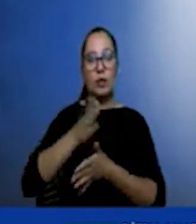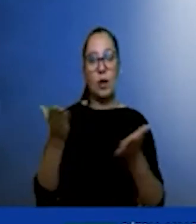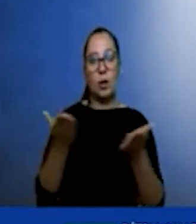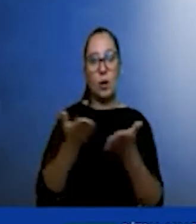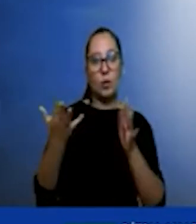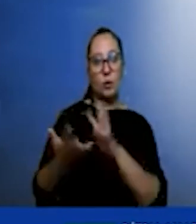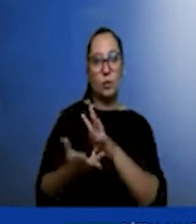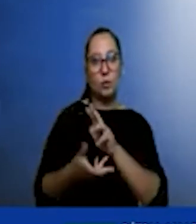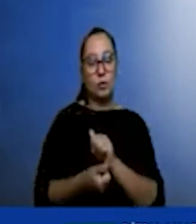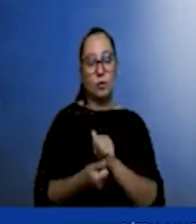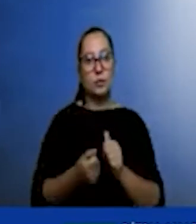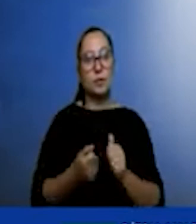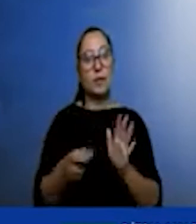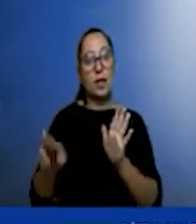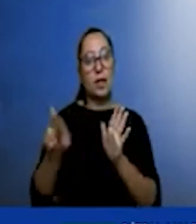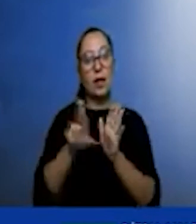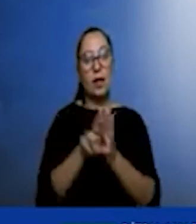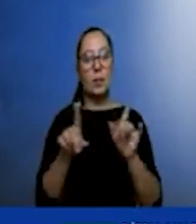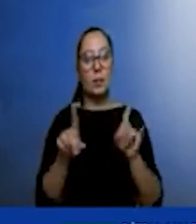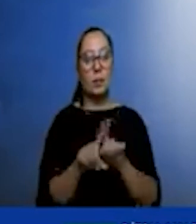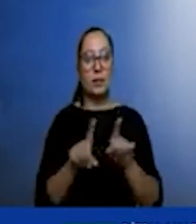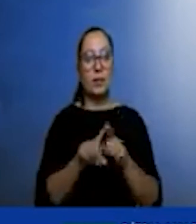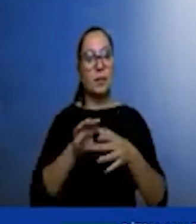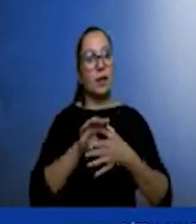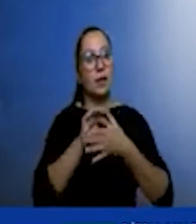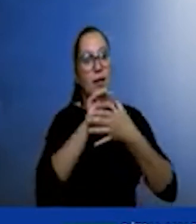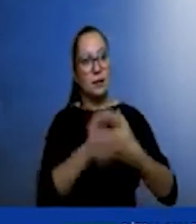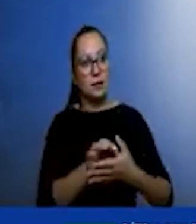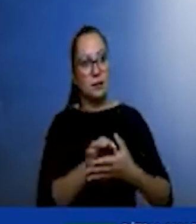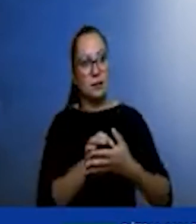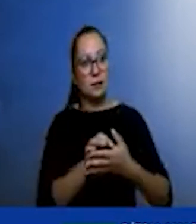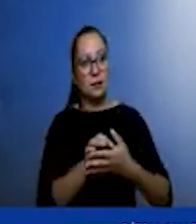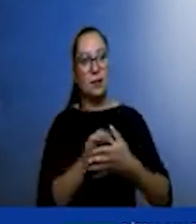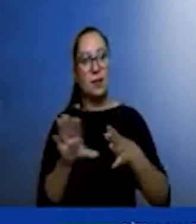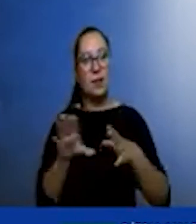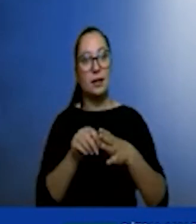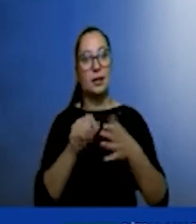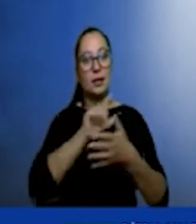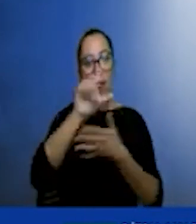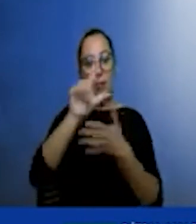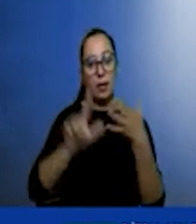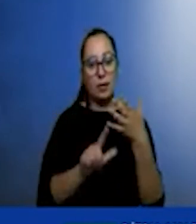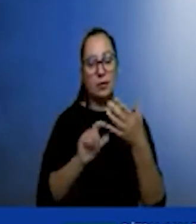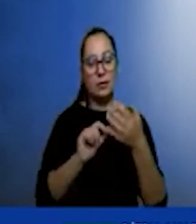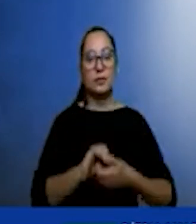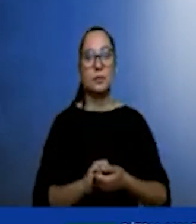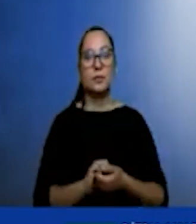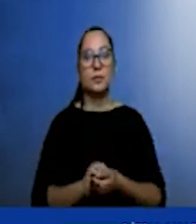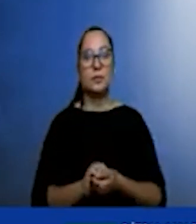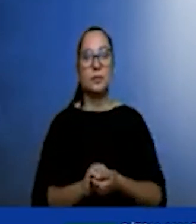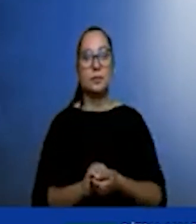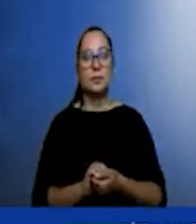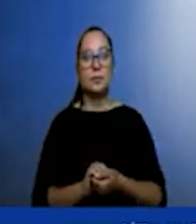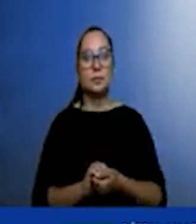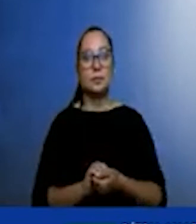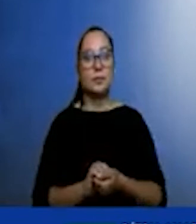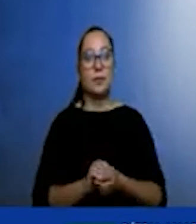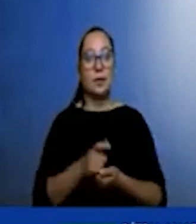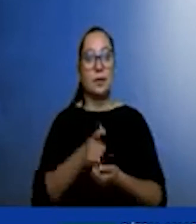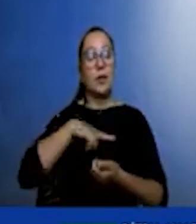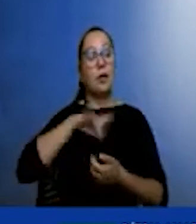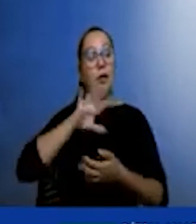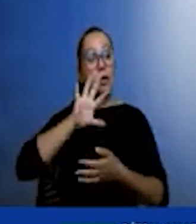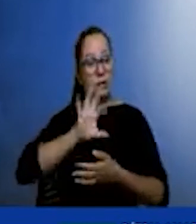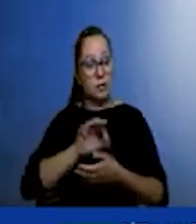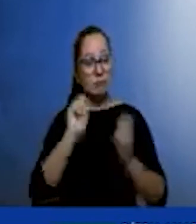e recuperar também a sua liderança dentro da América Latina. A gente tem sido isso e temos feito isso no